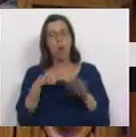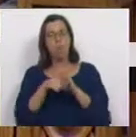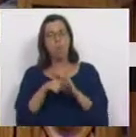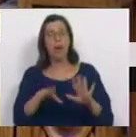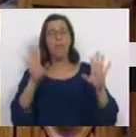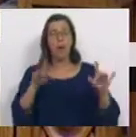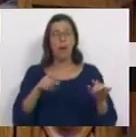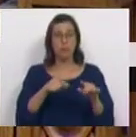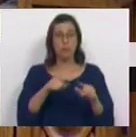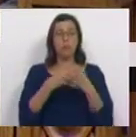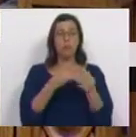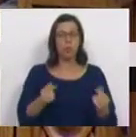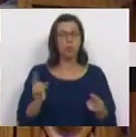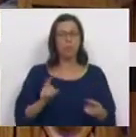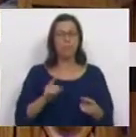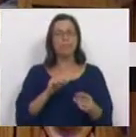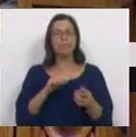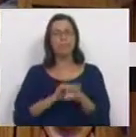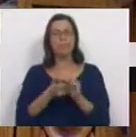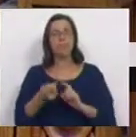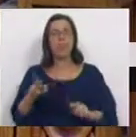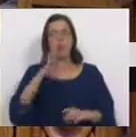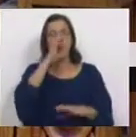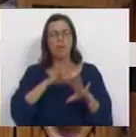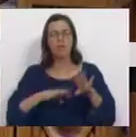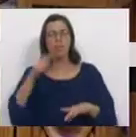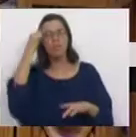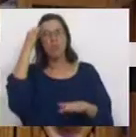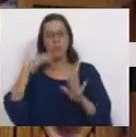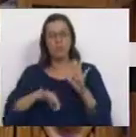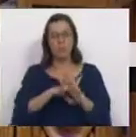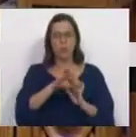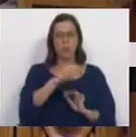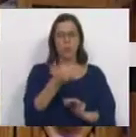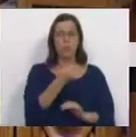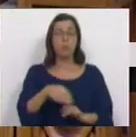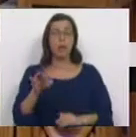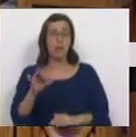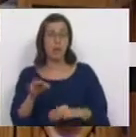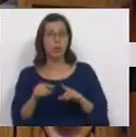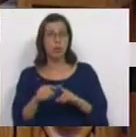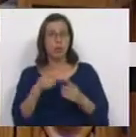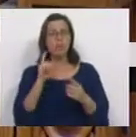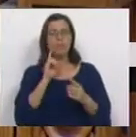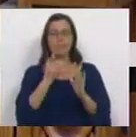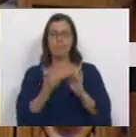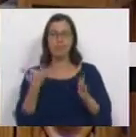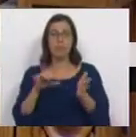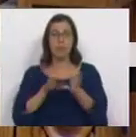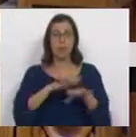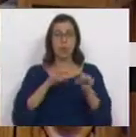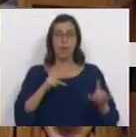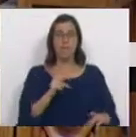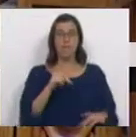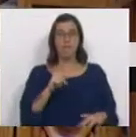mas em vez disso, em vez da solução, o que veio pela mão do anterior Governo foi a Portaria 82/2014, que desclassificava o Centro Hospitalar